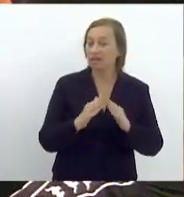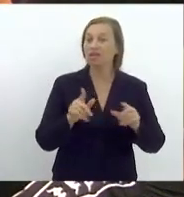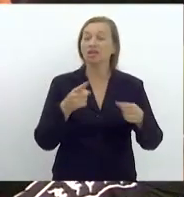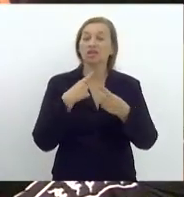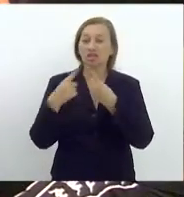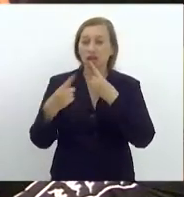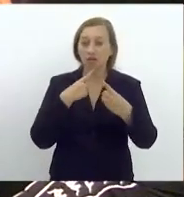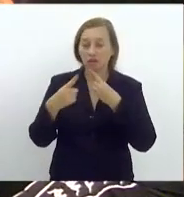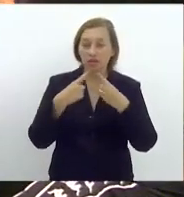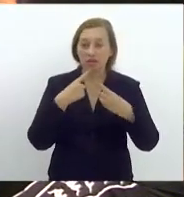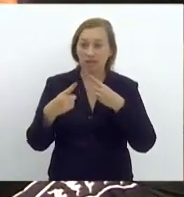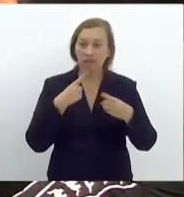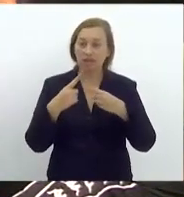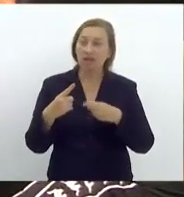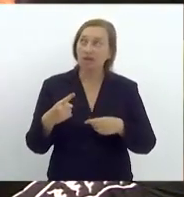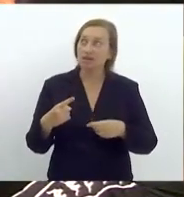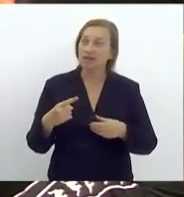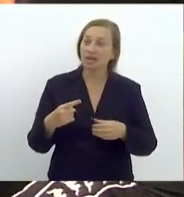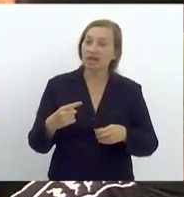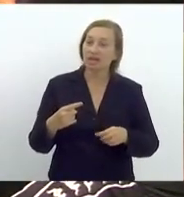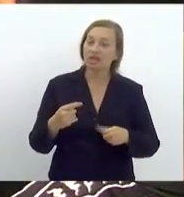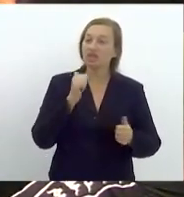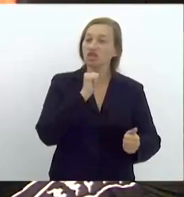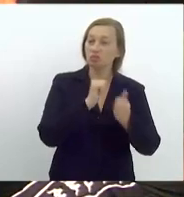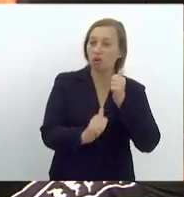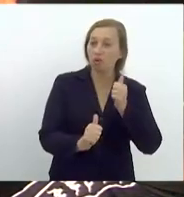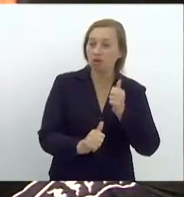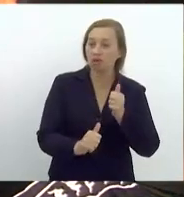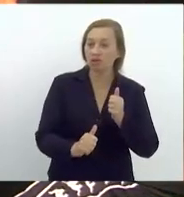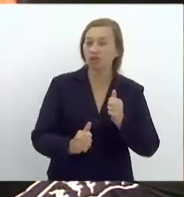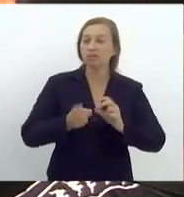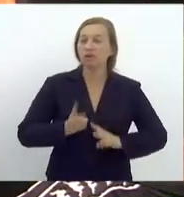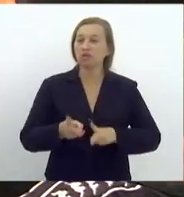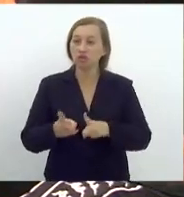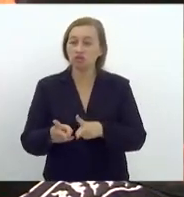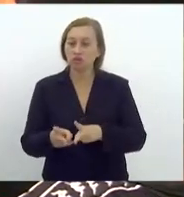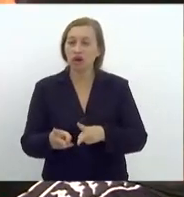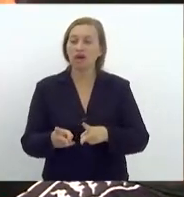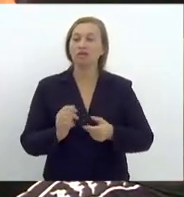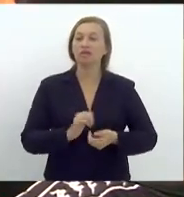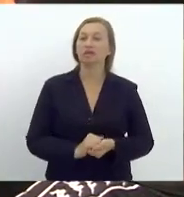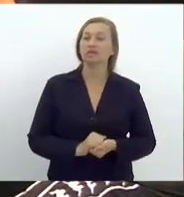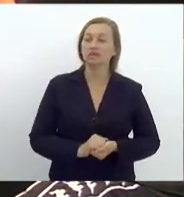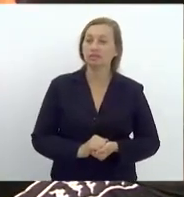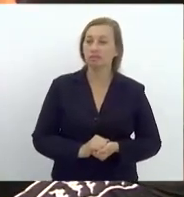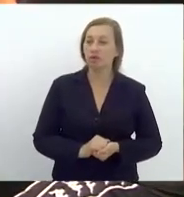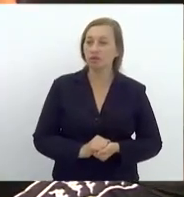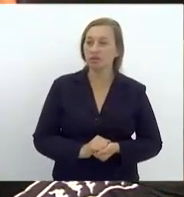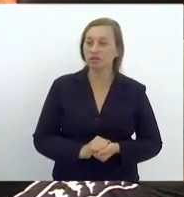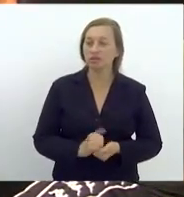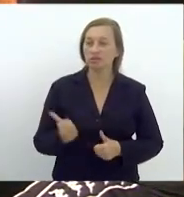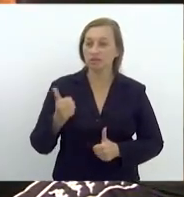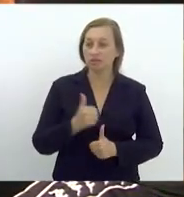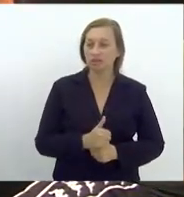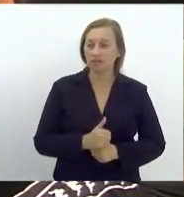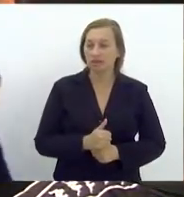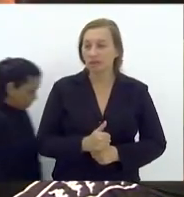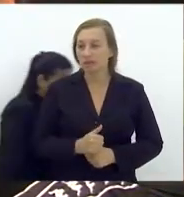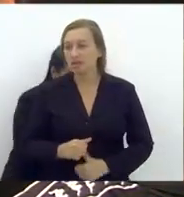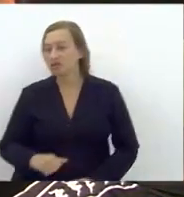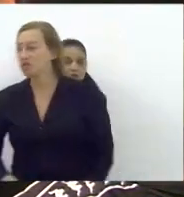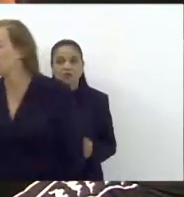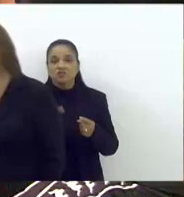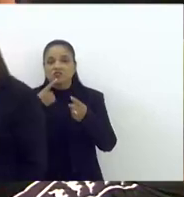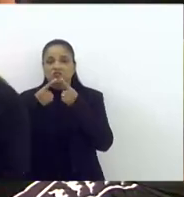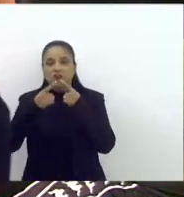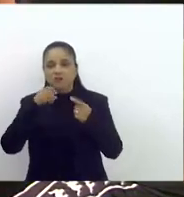secretaria de esporte lazer também para acompanhar os trabalhos dessa frente também conseguimos diálogo com a